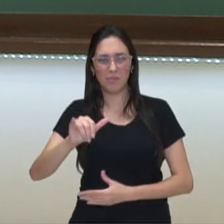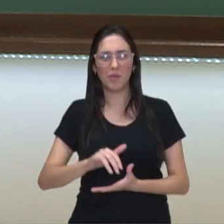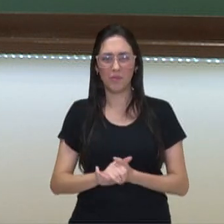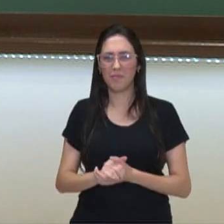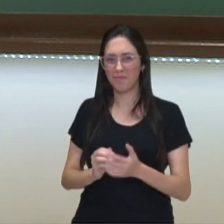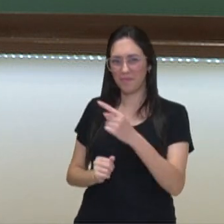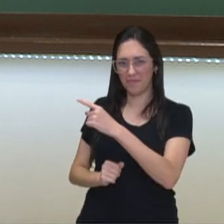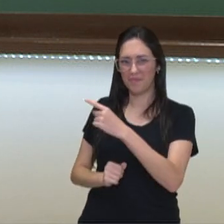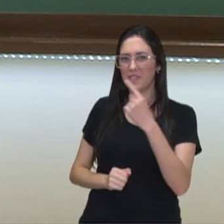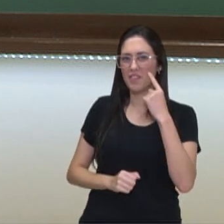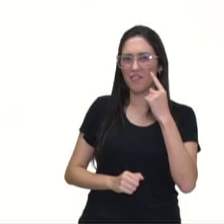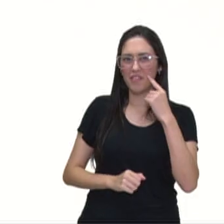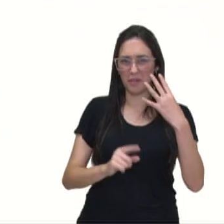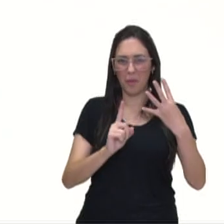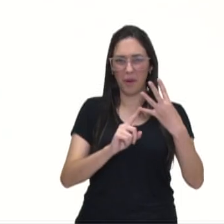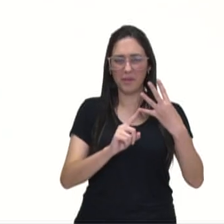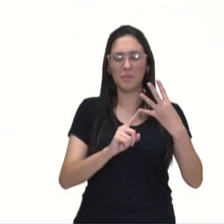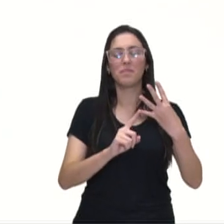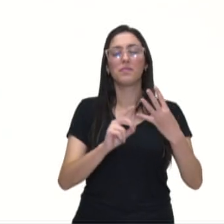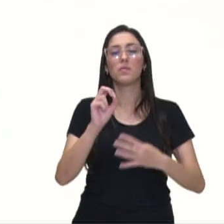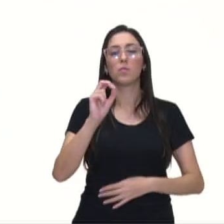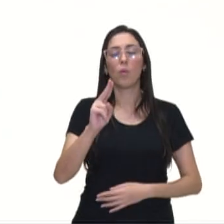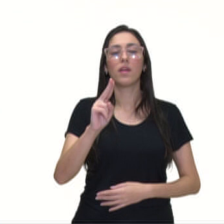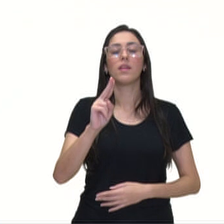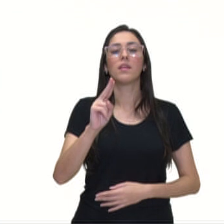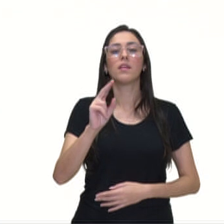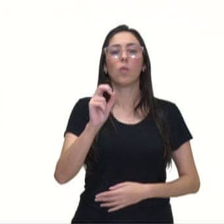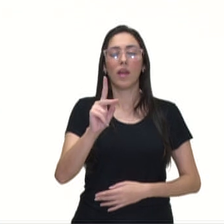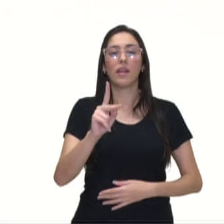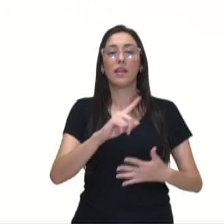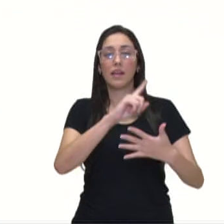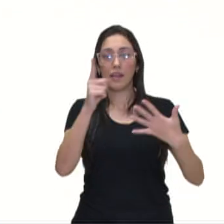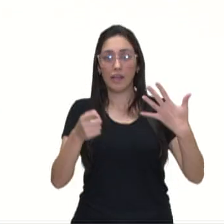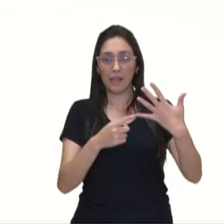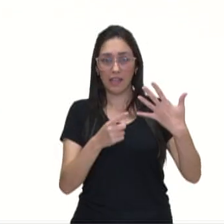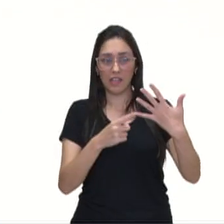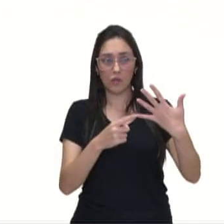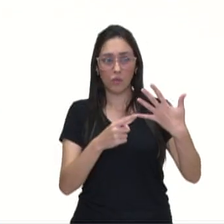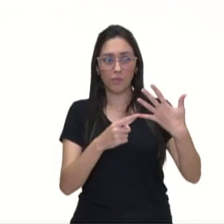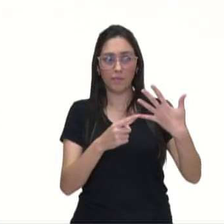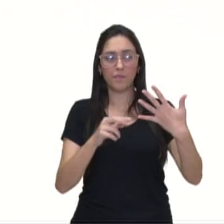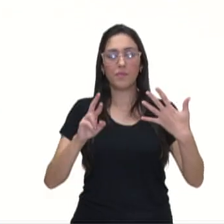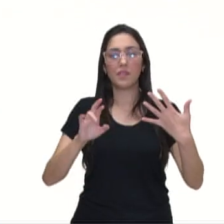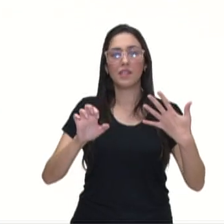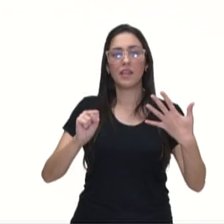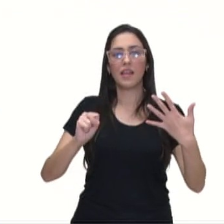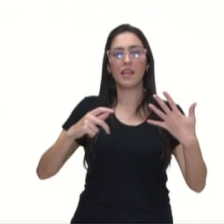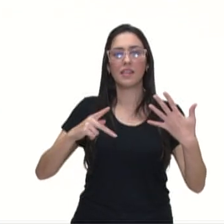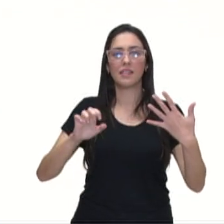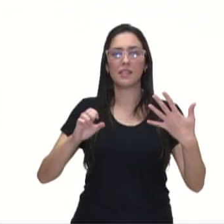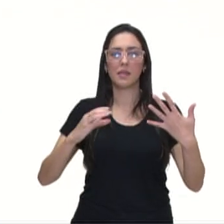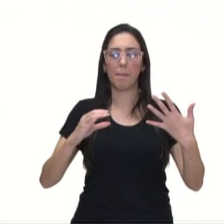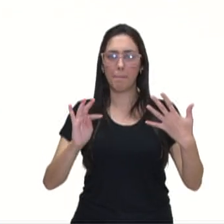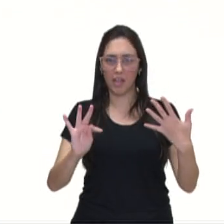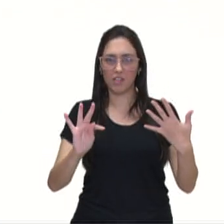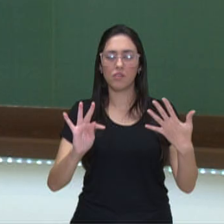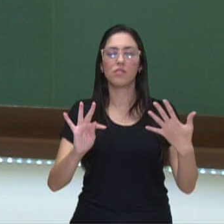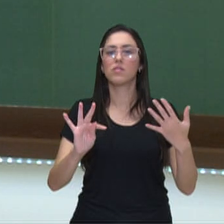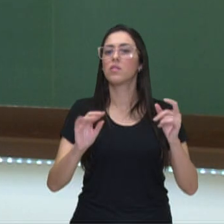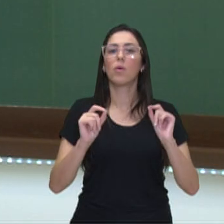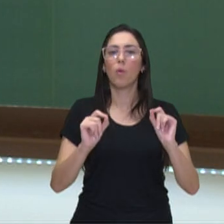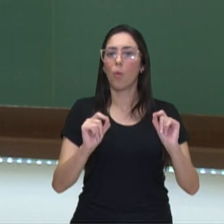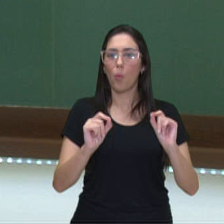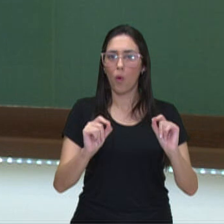modo. O último exemplo aqui seria com a root word respect. Novamente, temos uma